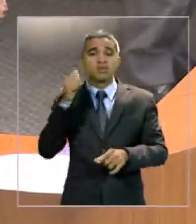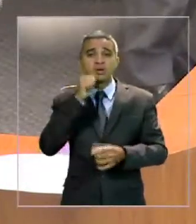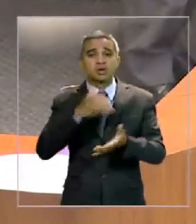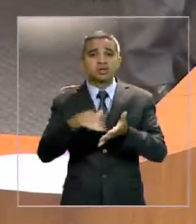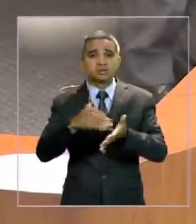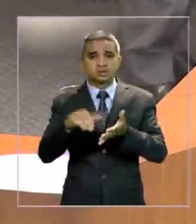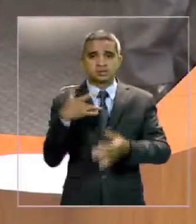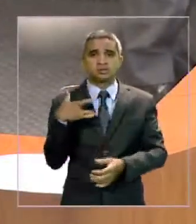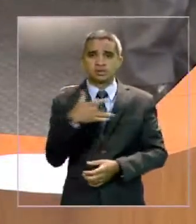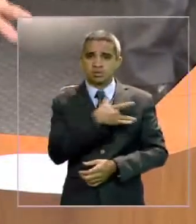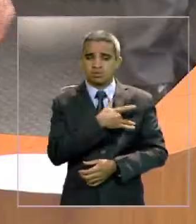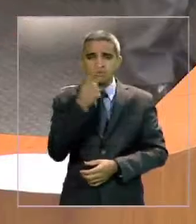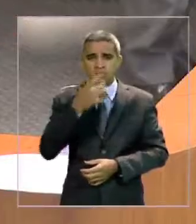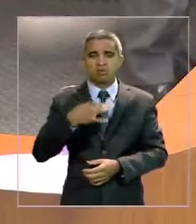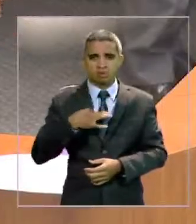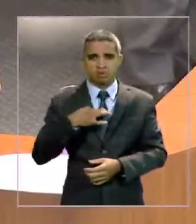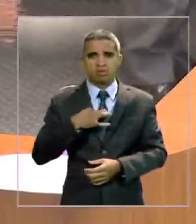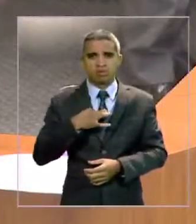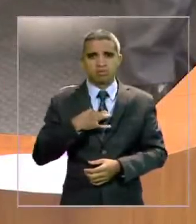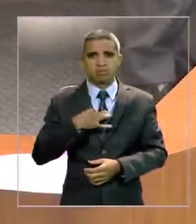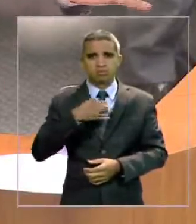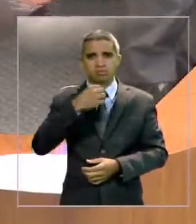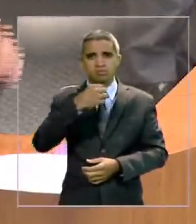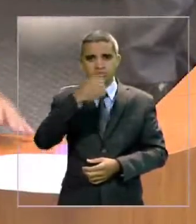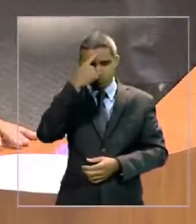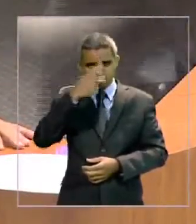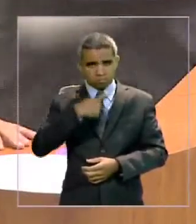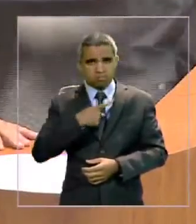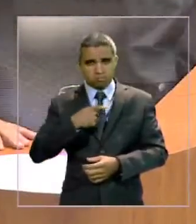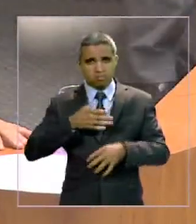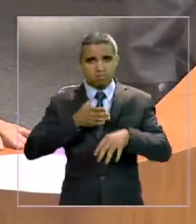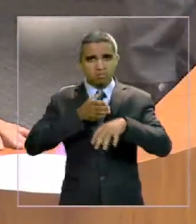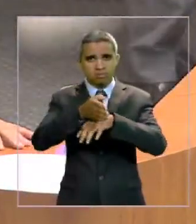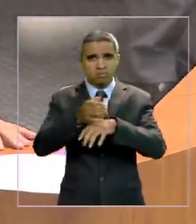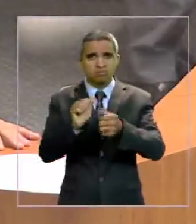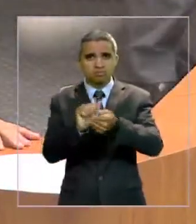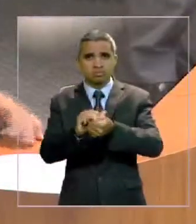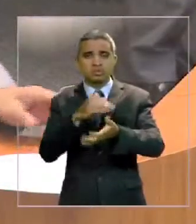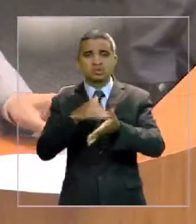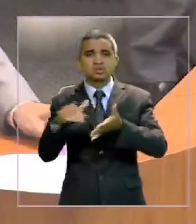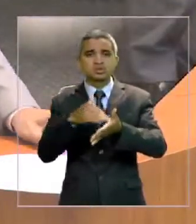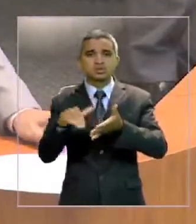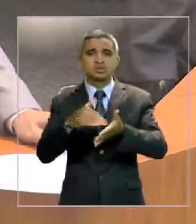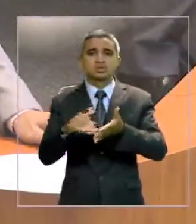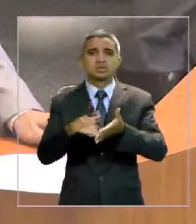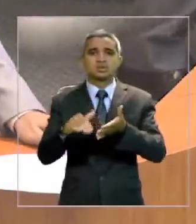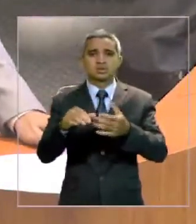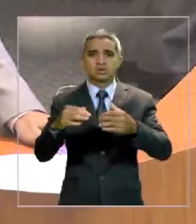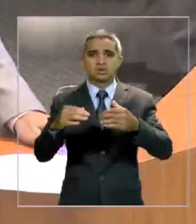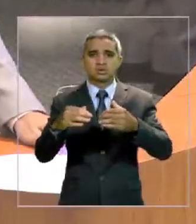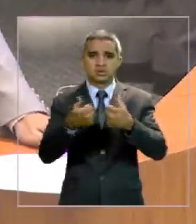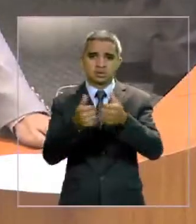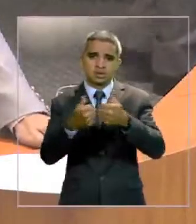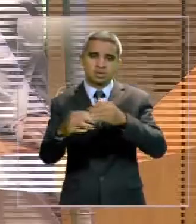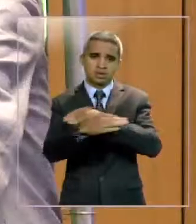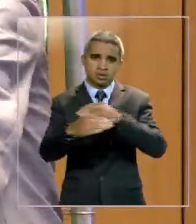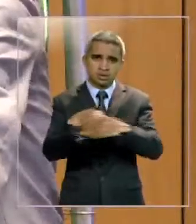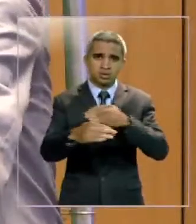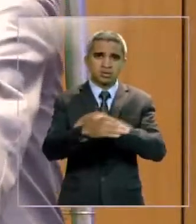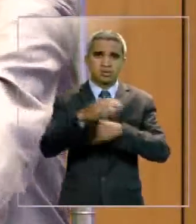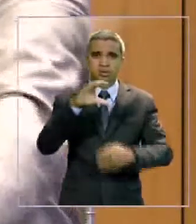vai fazer, algo pertinente ao debate, algo pertinente a todos nós que estamos